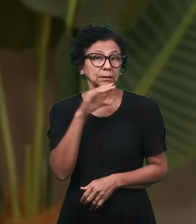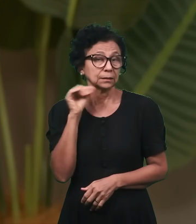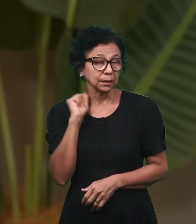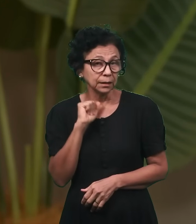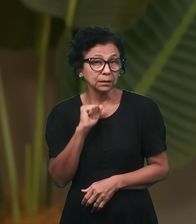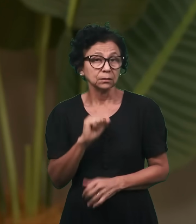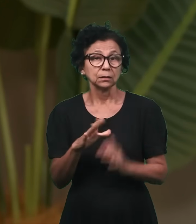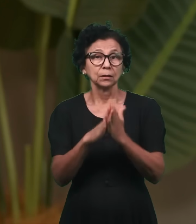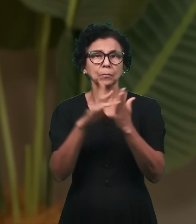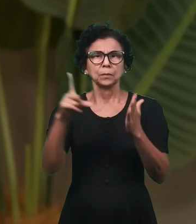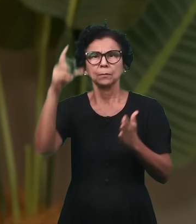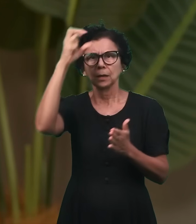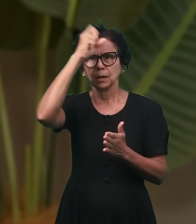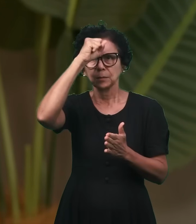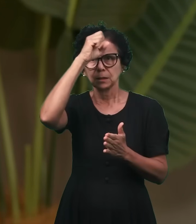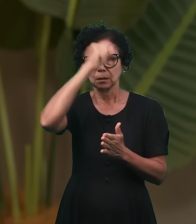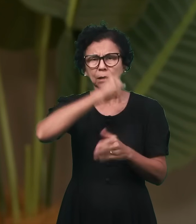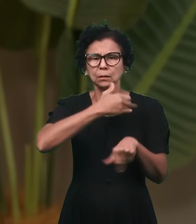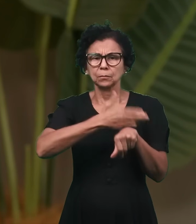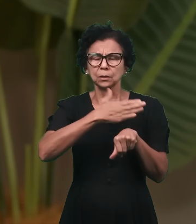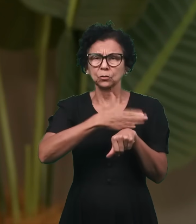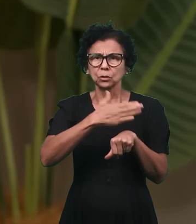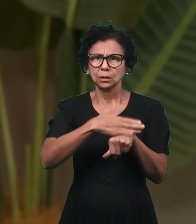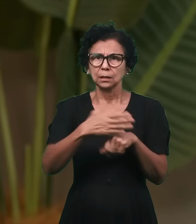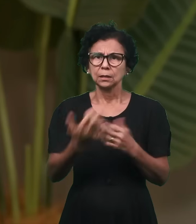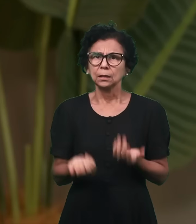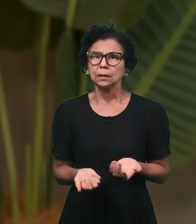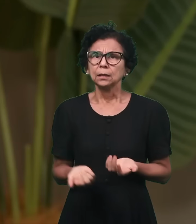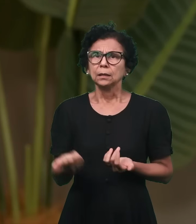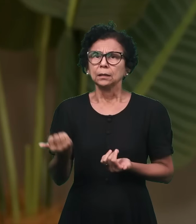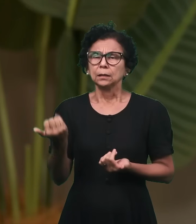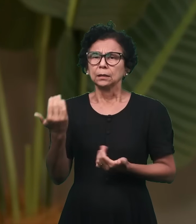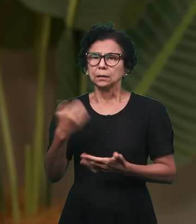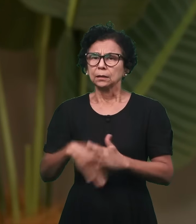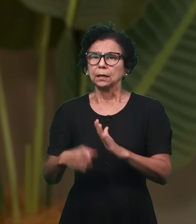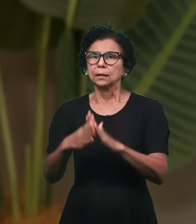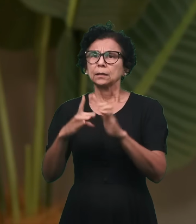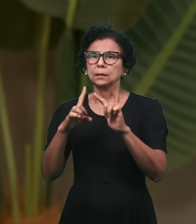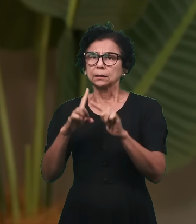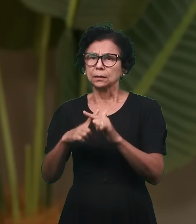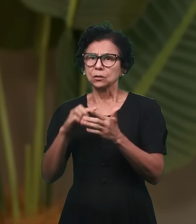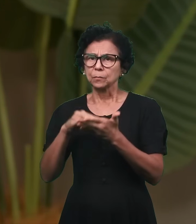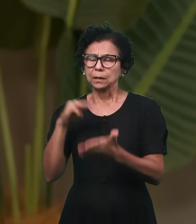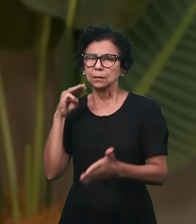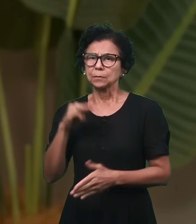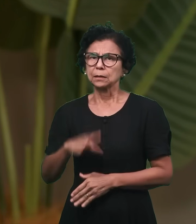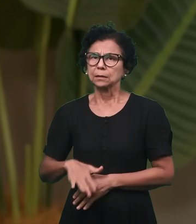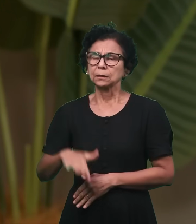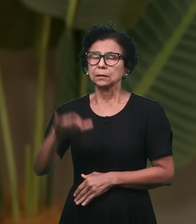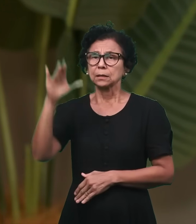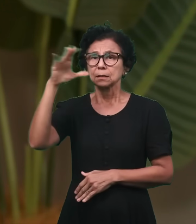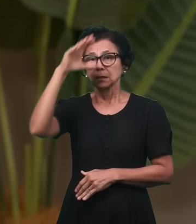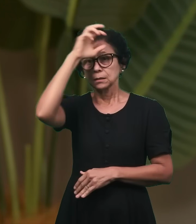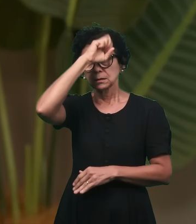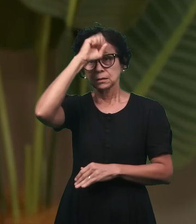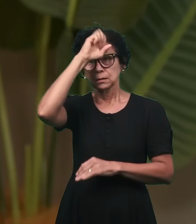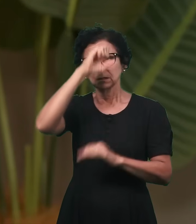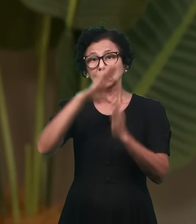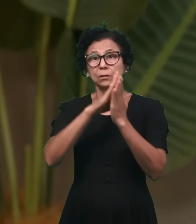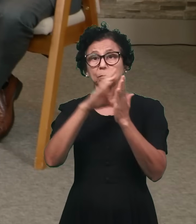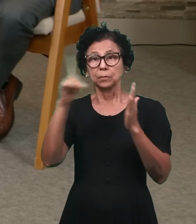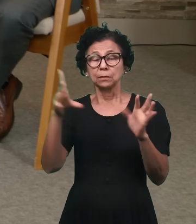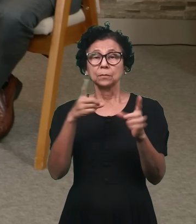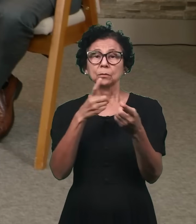vivenciando as doutrinas e crescendo na igreja, no nosso caso, na Igreja Cristã Maranata. Então, seja